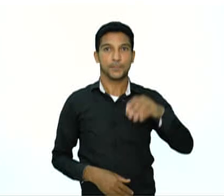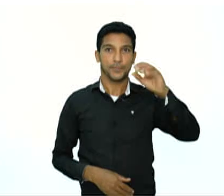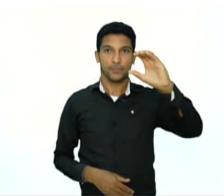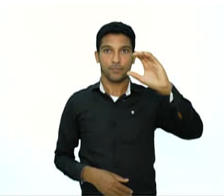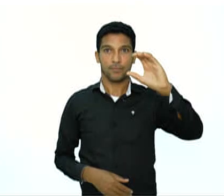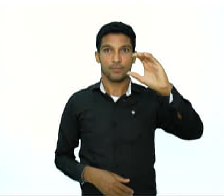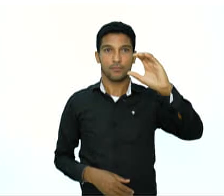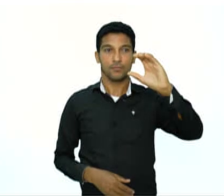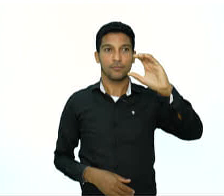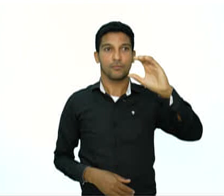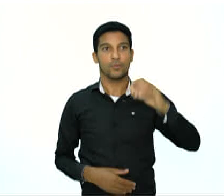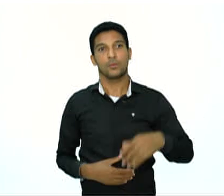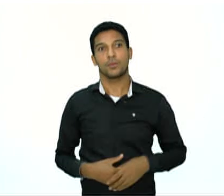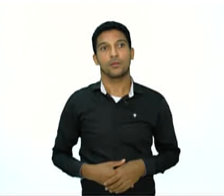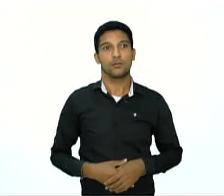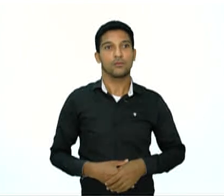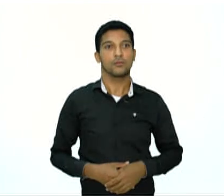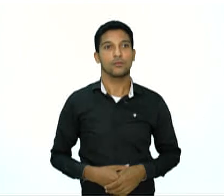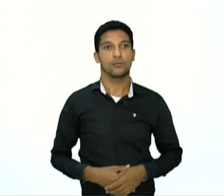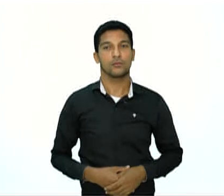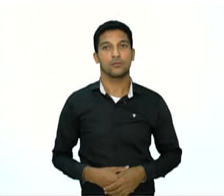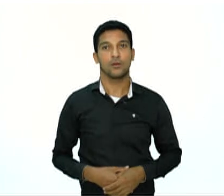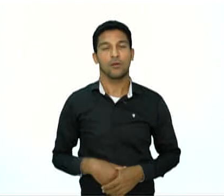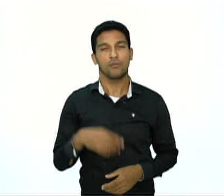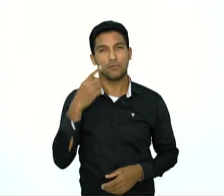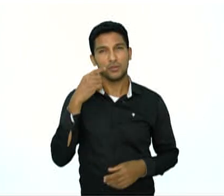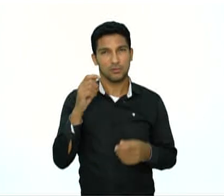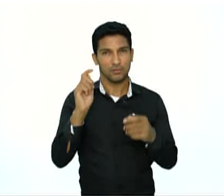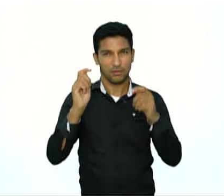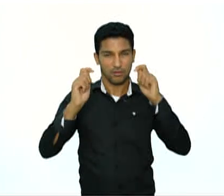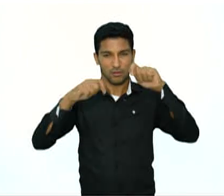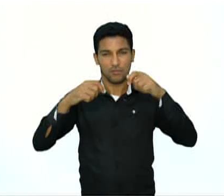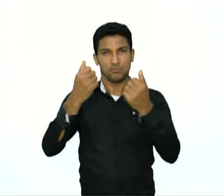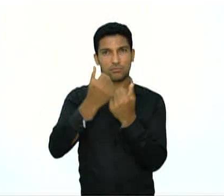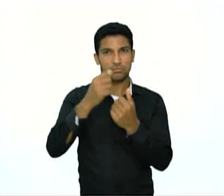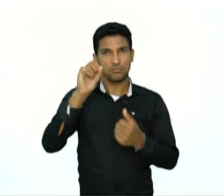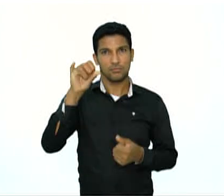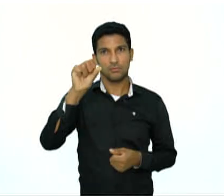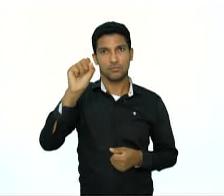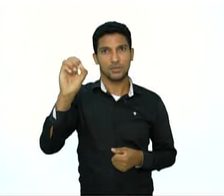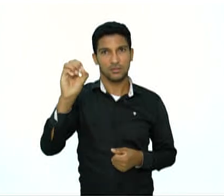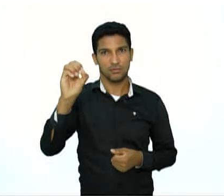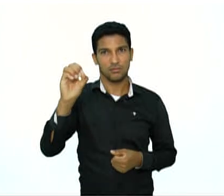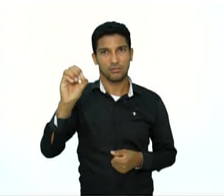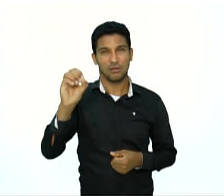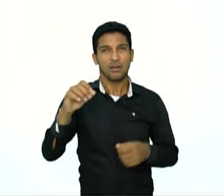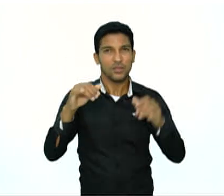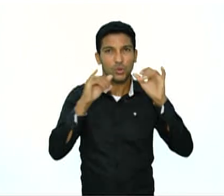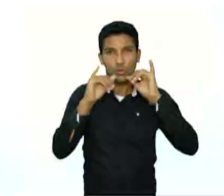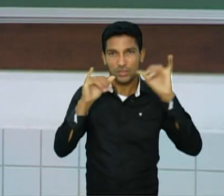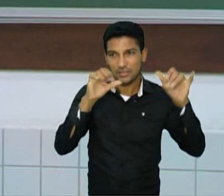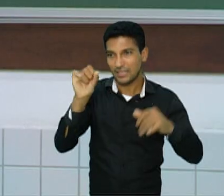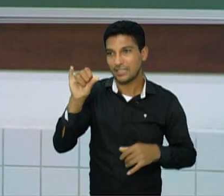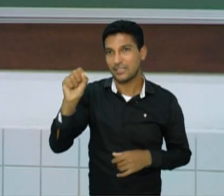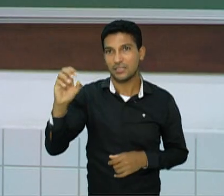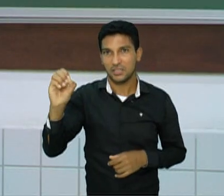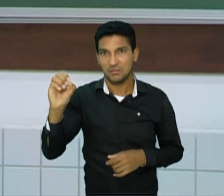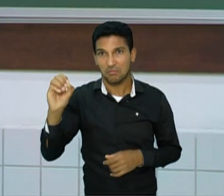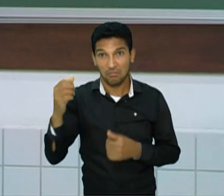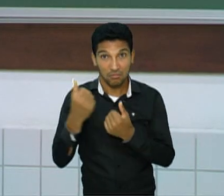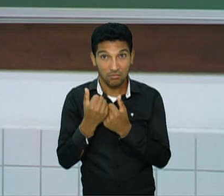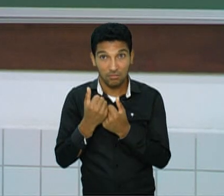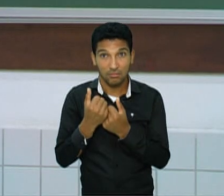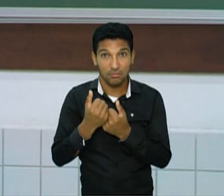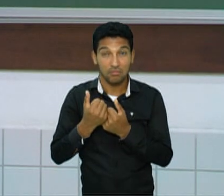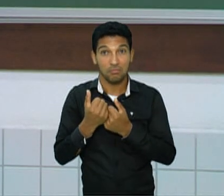você acreditar nela. Vamos ver se dá certo a história do isso aqui? Era a notícia isso? Deu certo?